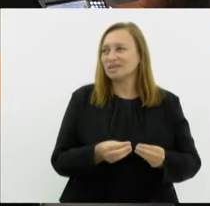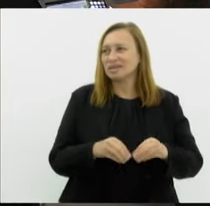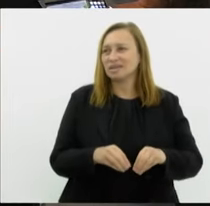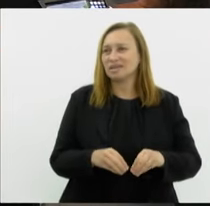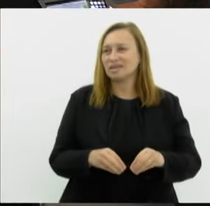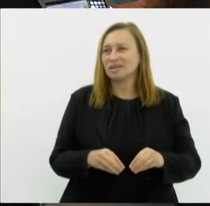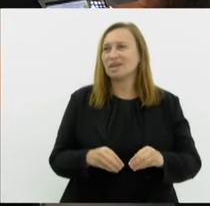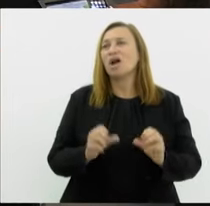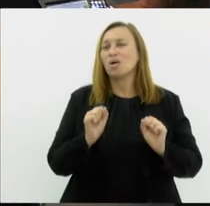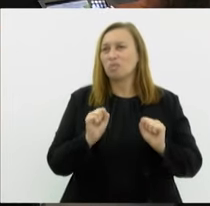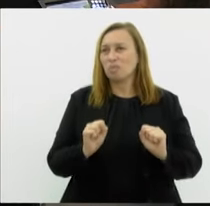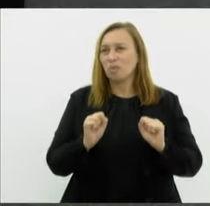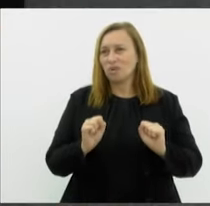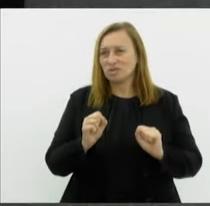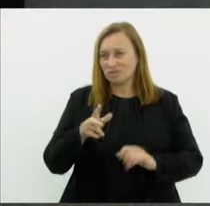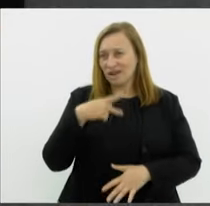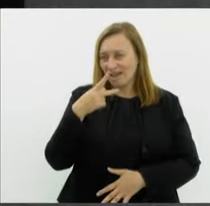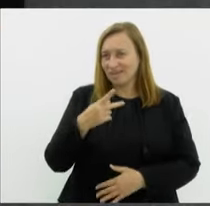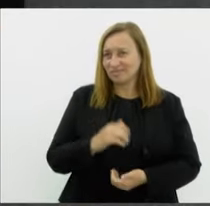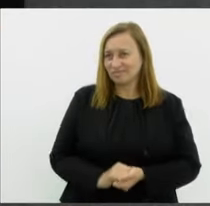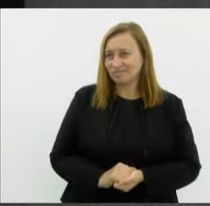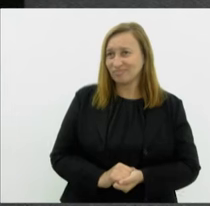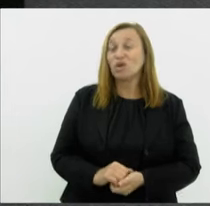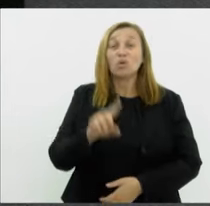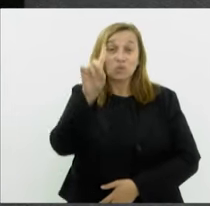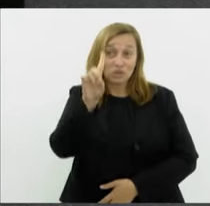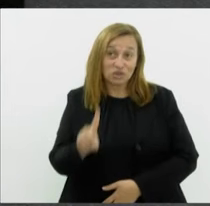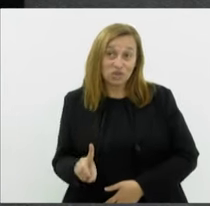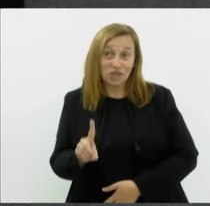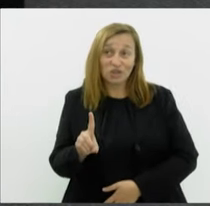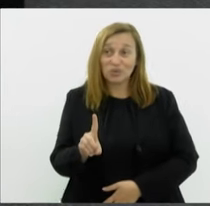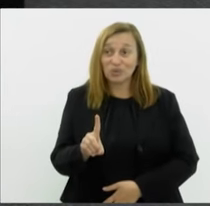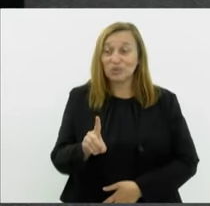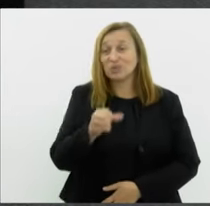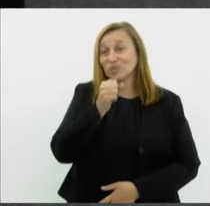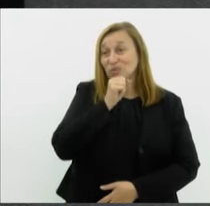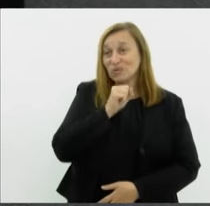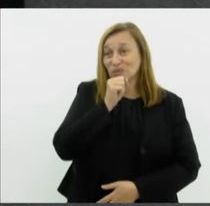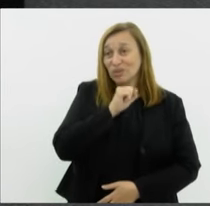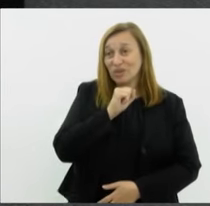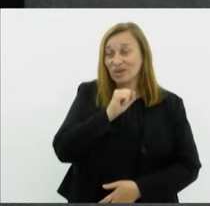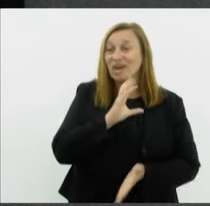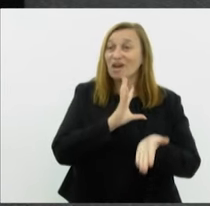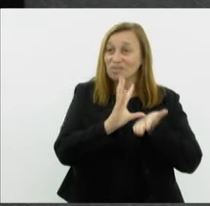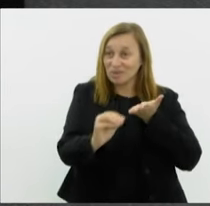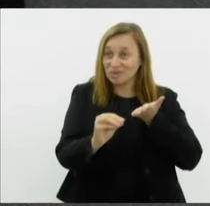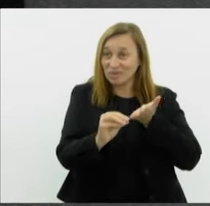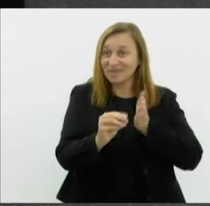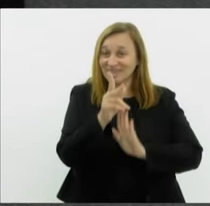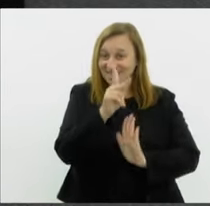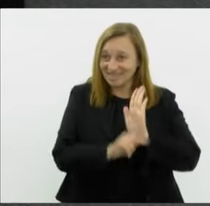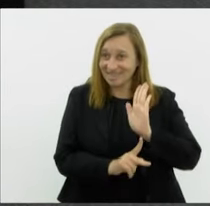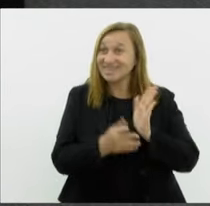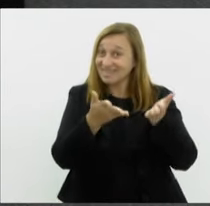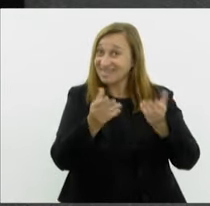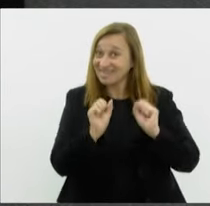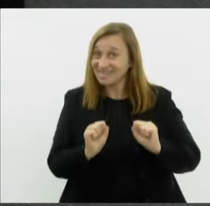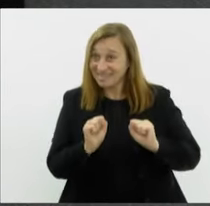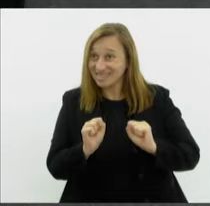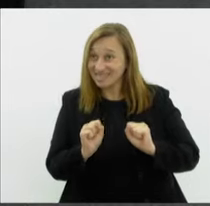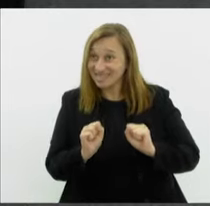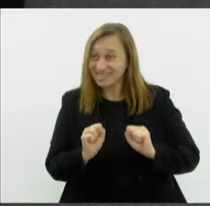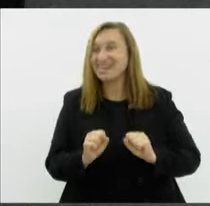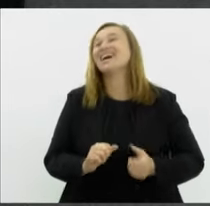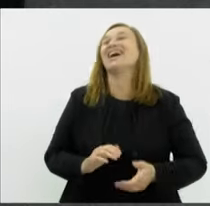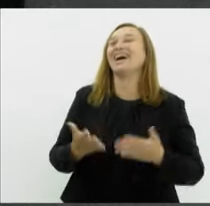será que eu posso arguir o direito do idoso para pautar projeto em pauta? Por favor.